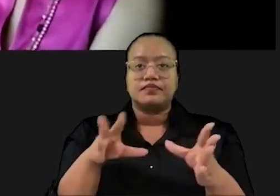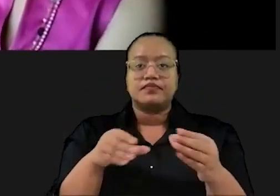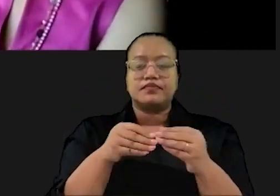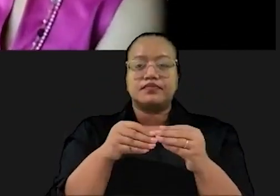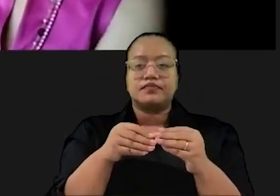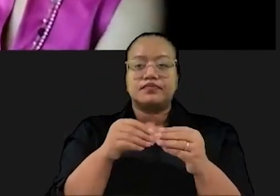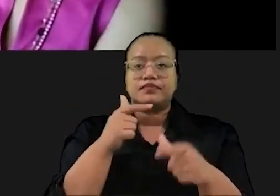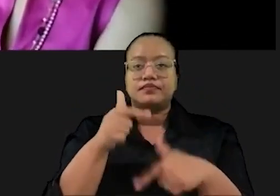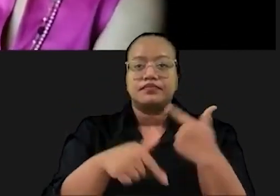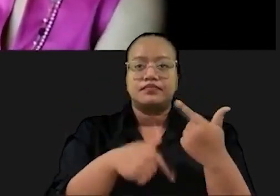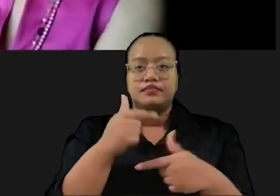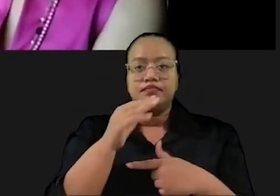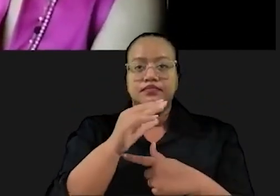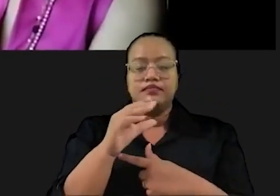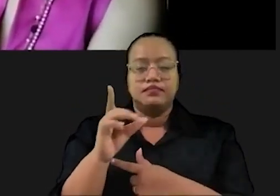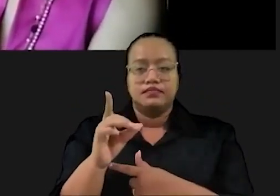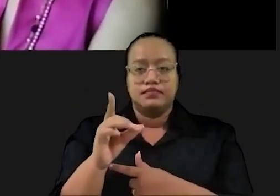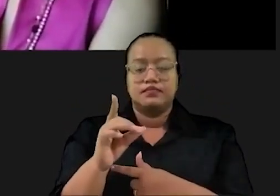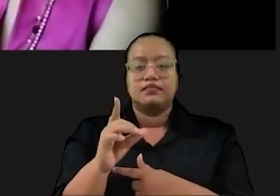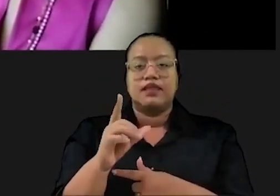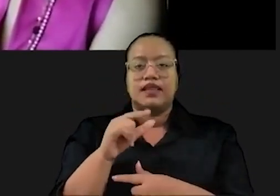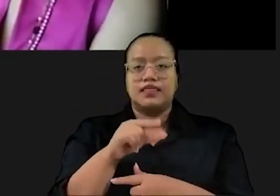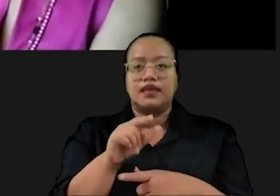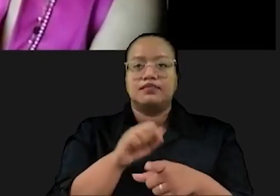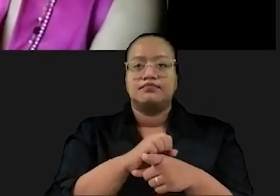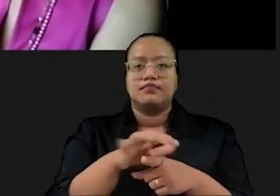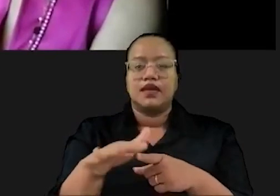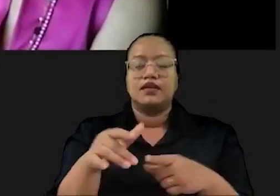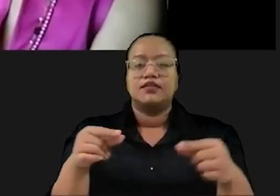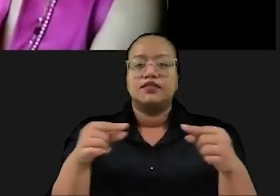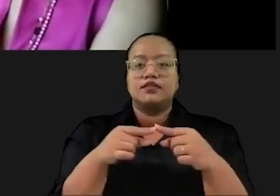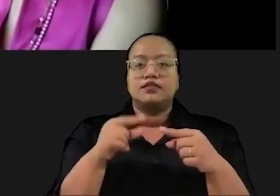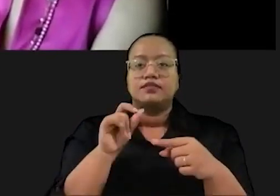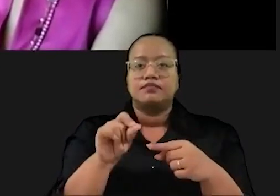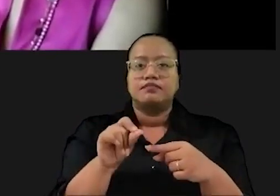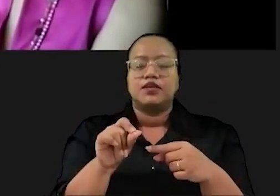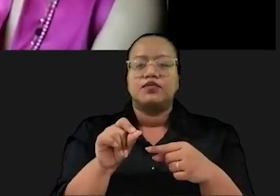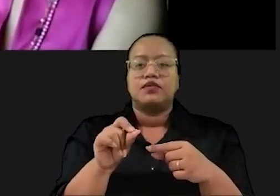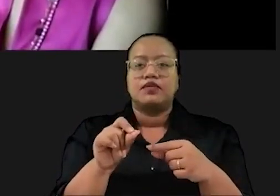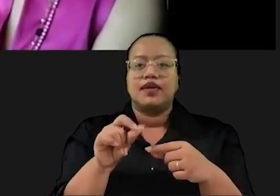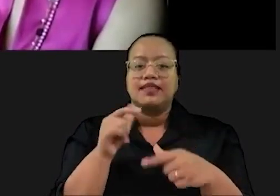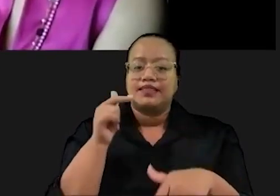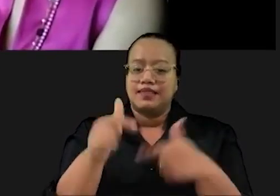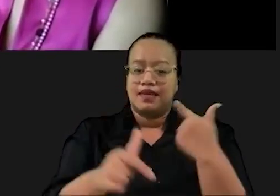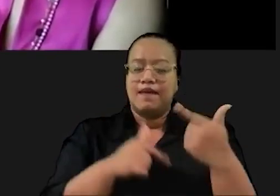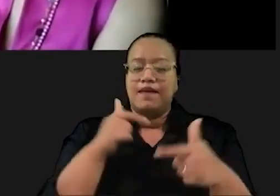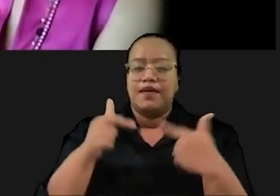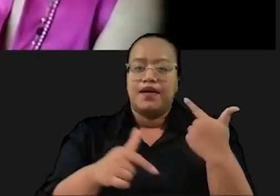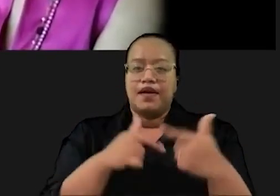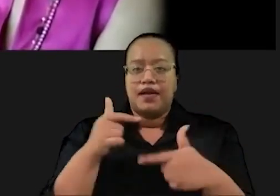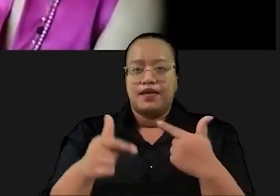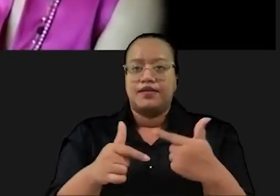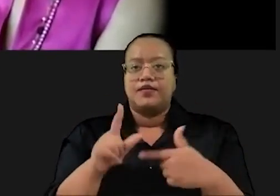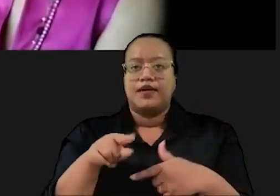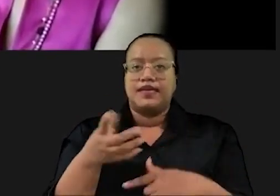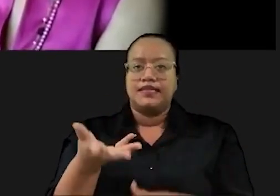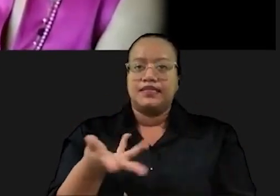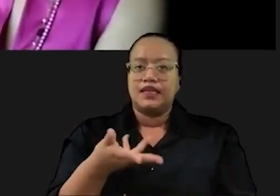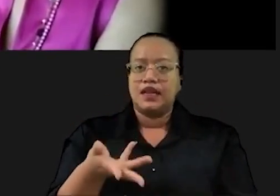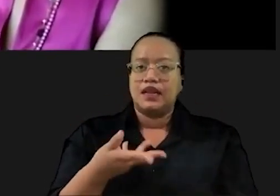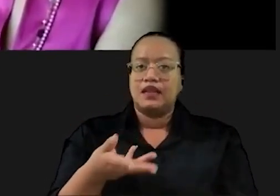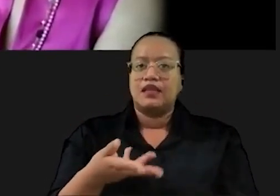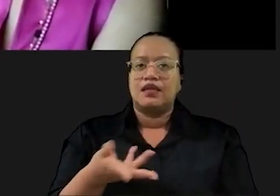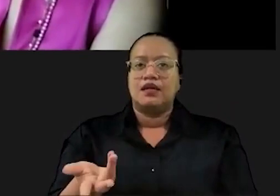também termina prestando um grande serviço. Então, essa parte de celeridade, da implementação